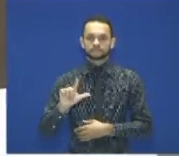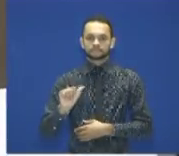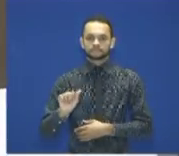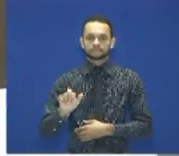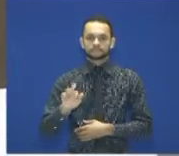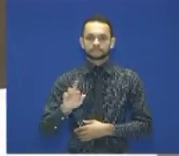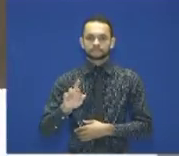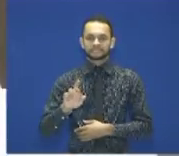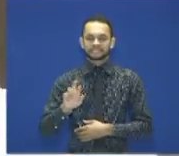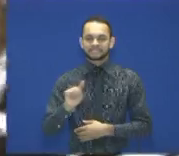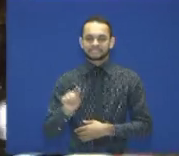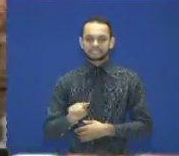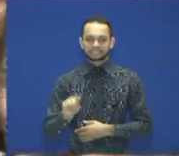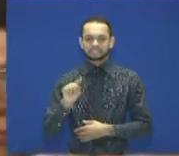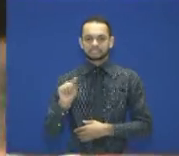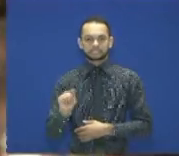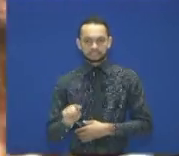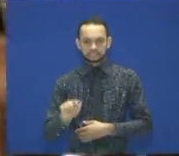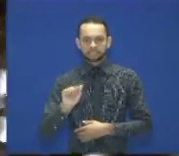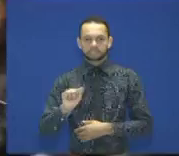palavra.